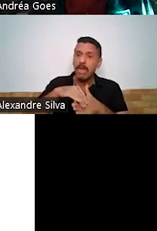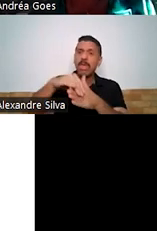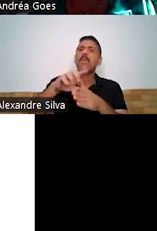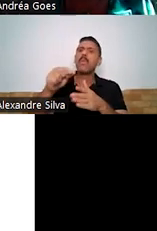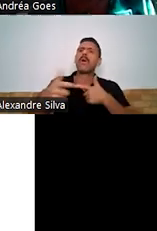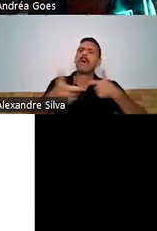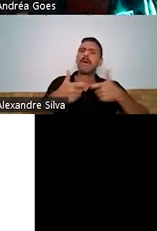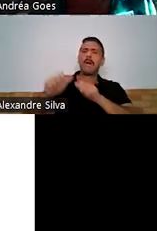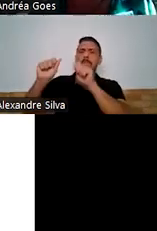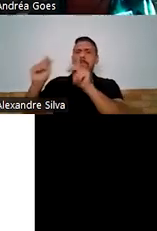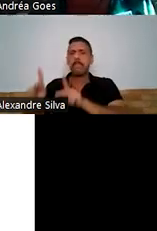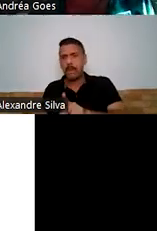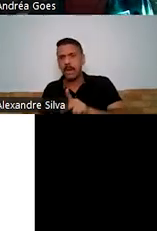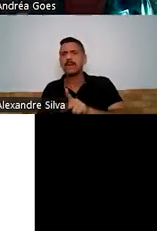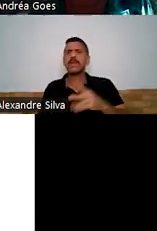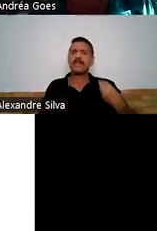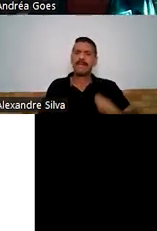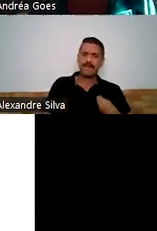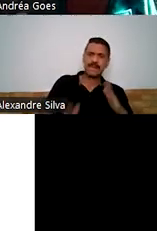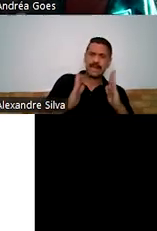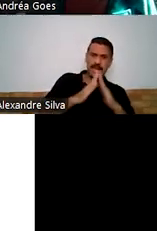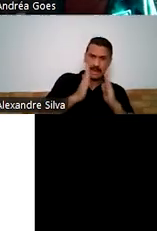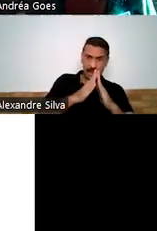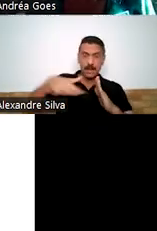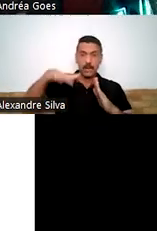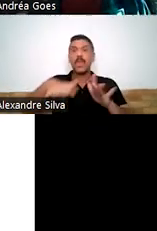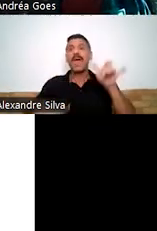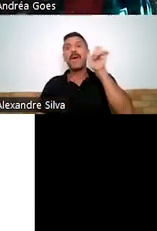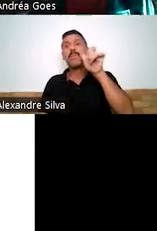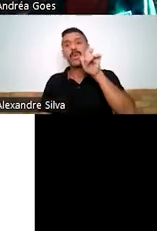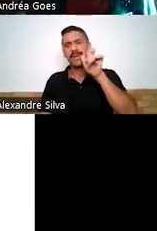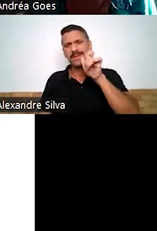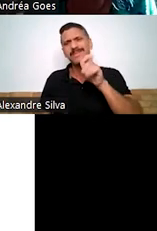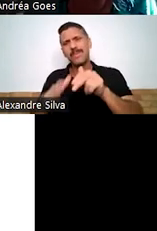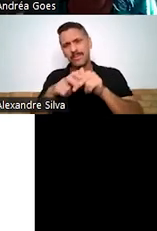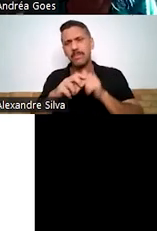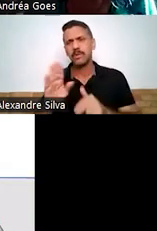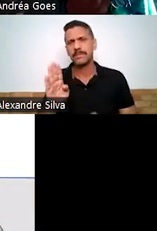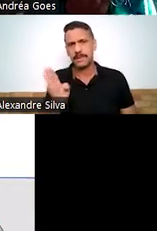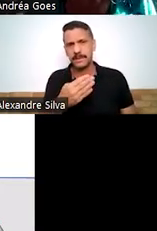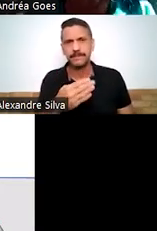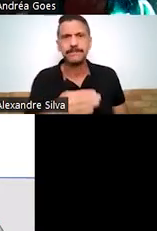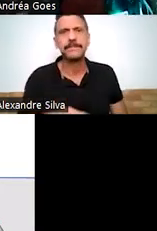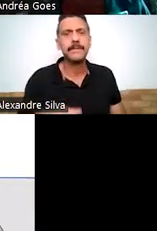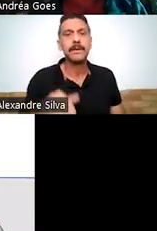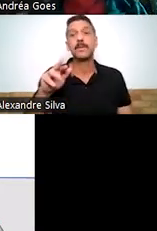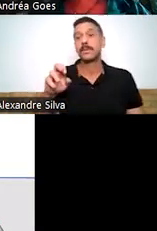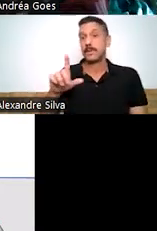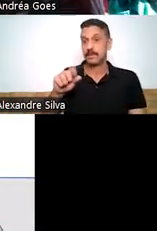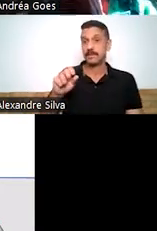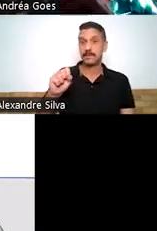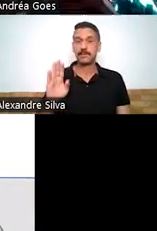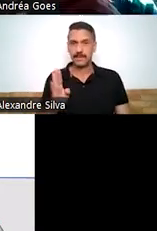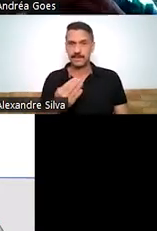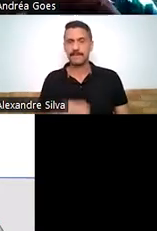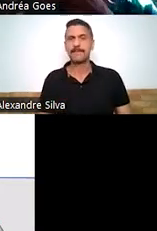quanto a paz, quanto a vida em casa, o lar. E aí, por isso eu achei, pode passar, Murilo, por favor. Por isso eu achei interessante trabalhar com